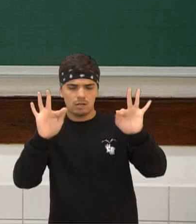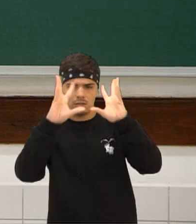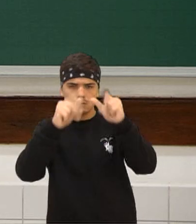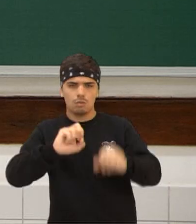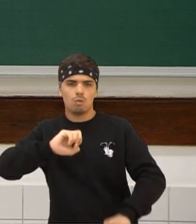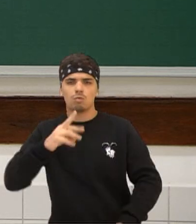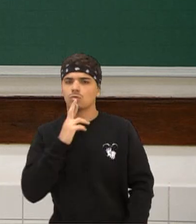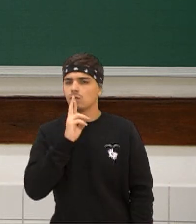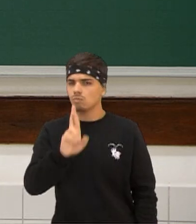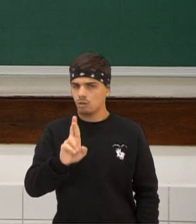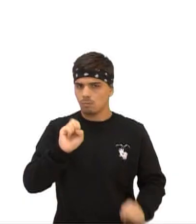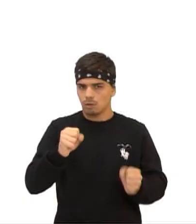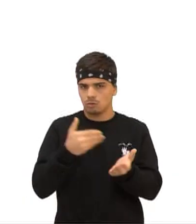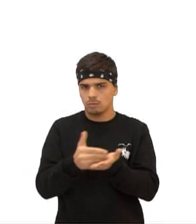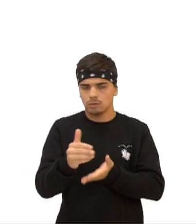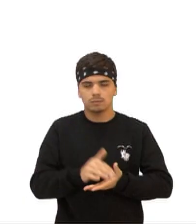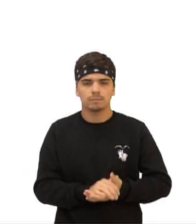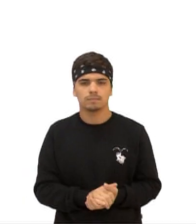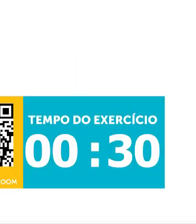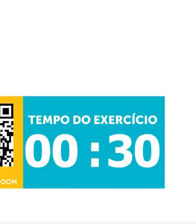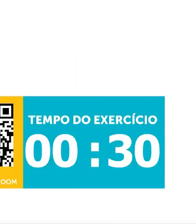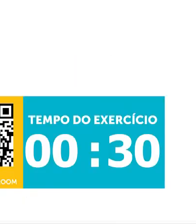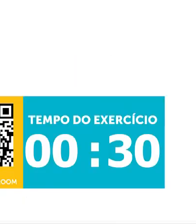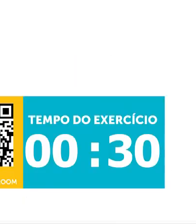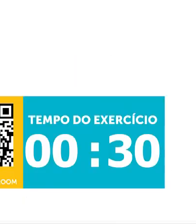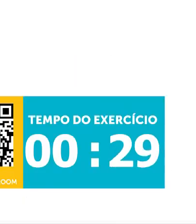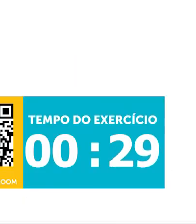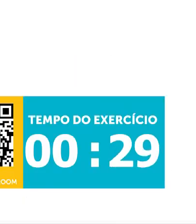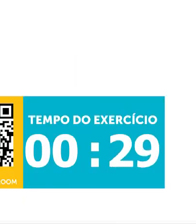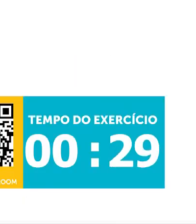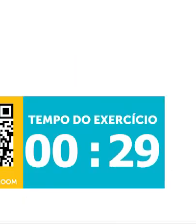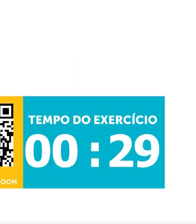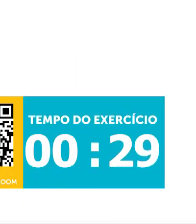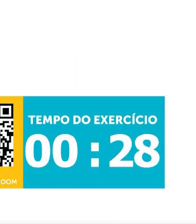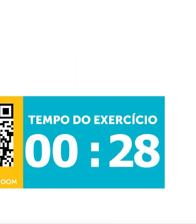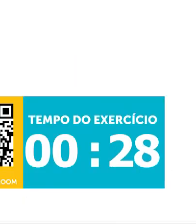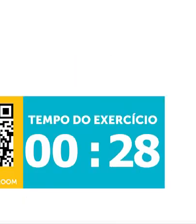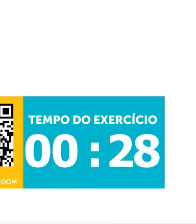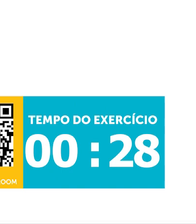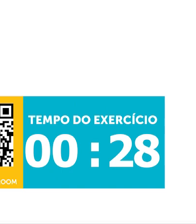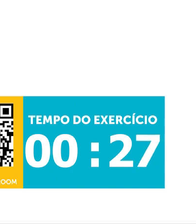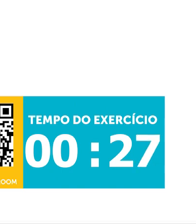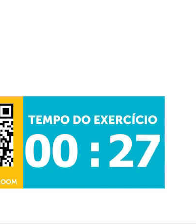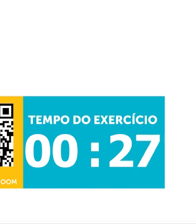se não apenas a resposta Let's Go e